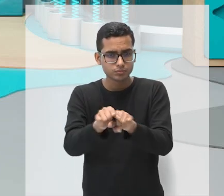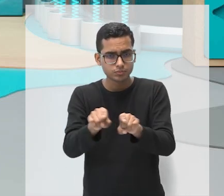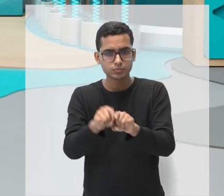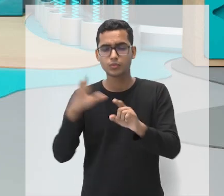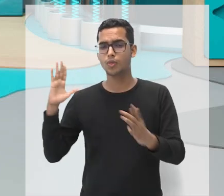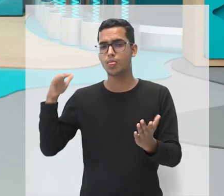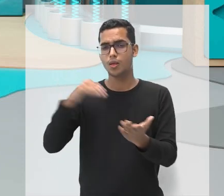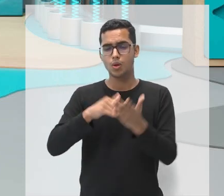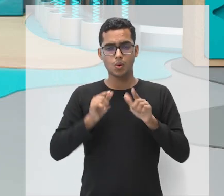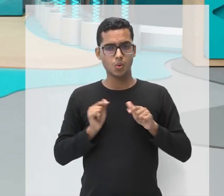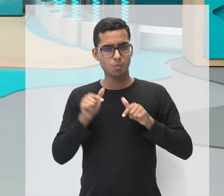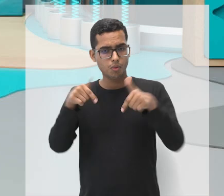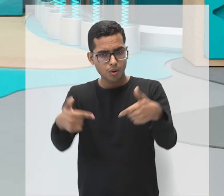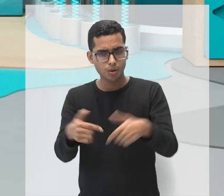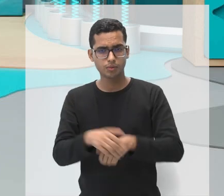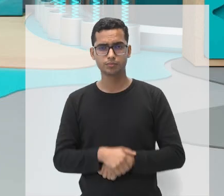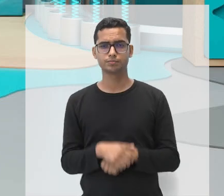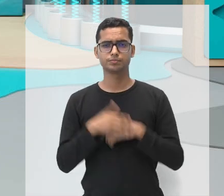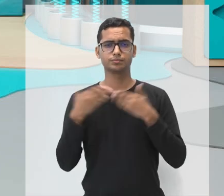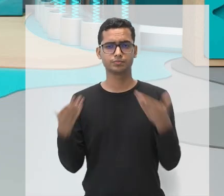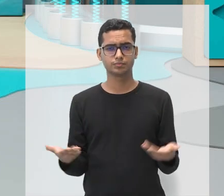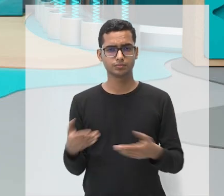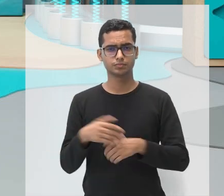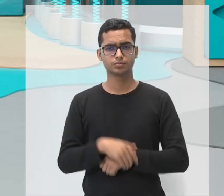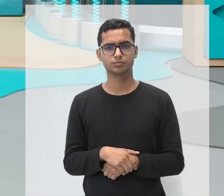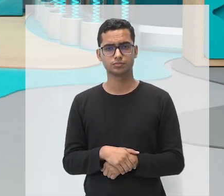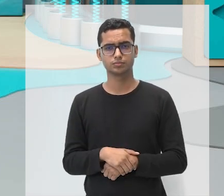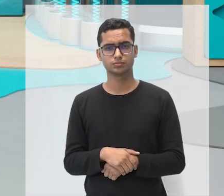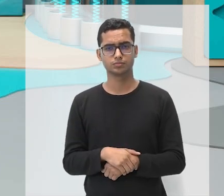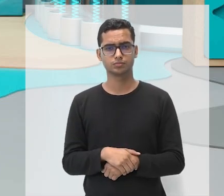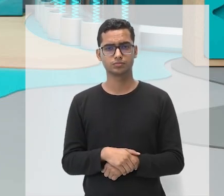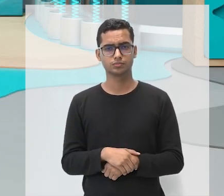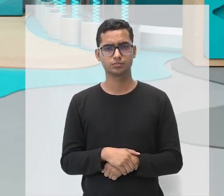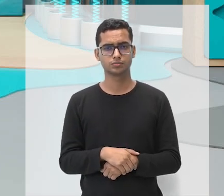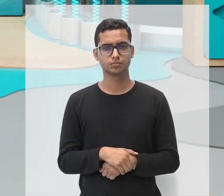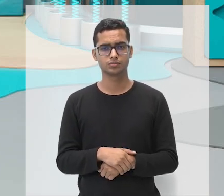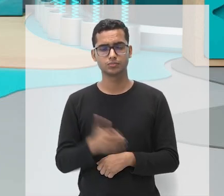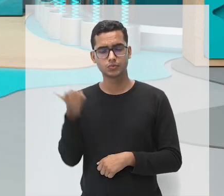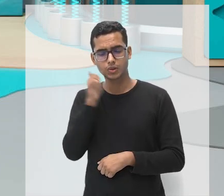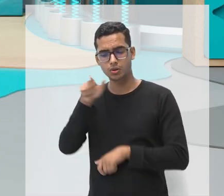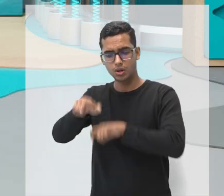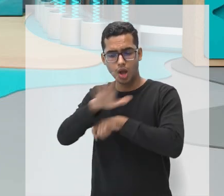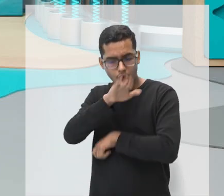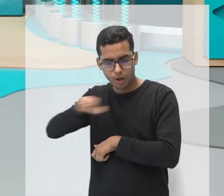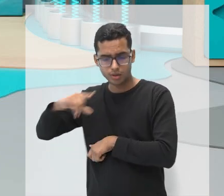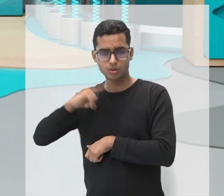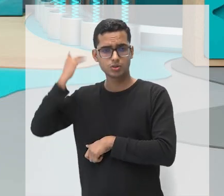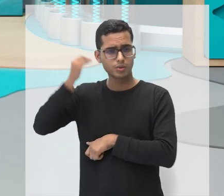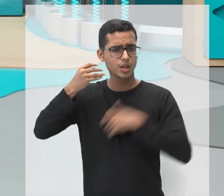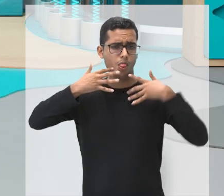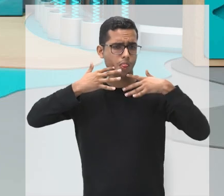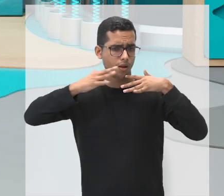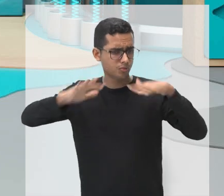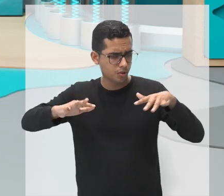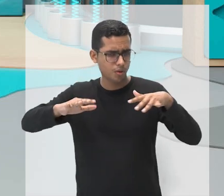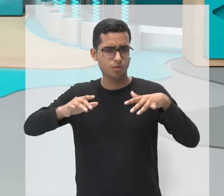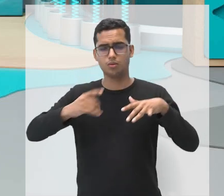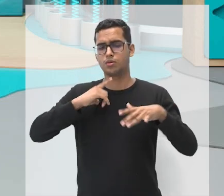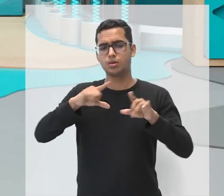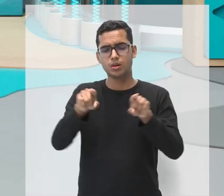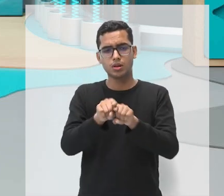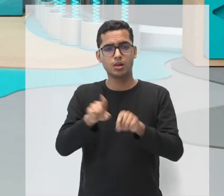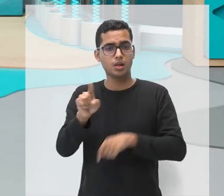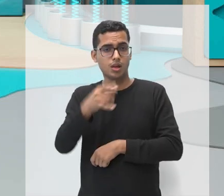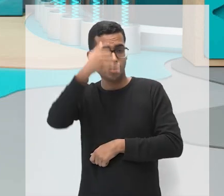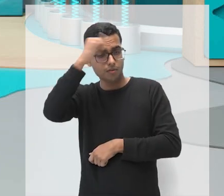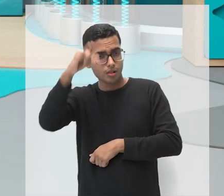a última atividade. Isso para que eles não se programem mentalmente e consigam viver a experiência. Outro aspecto é o princípio